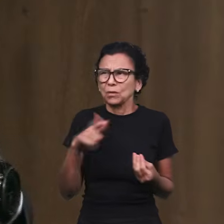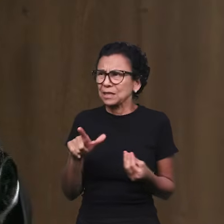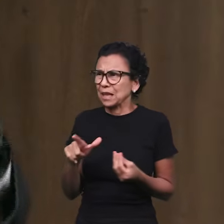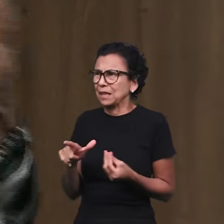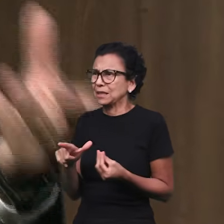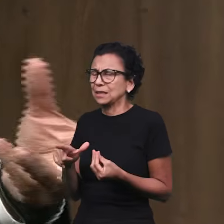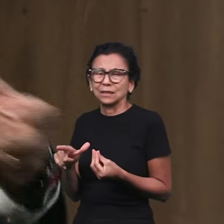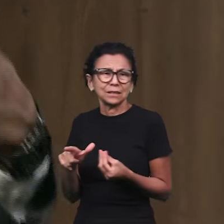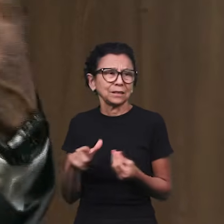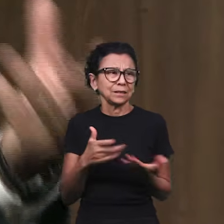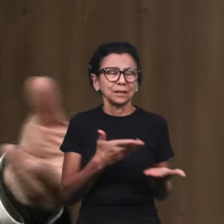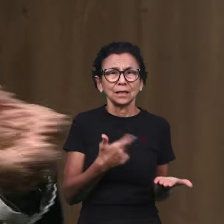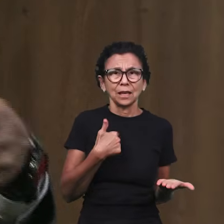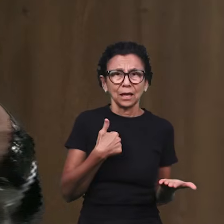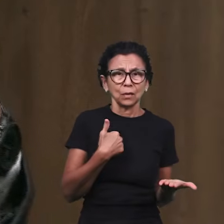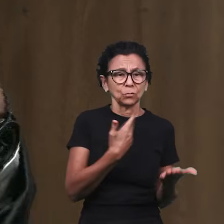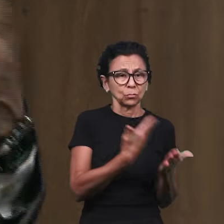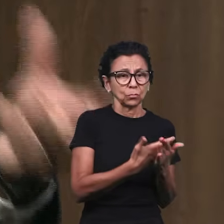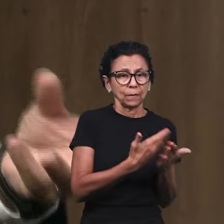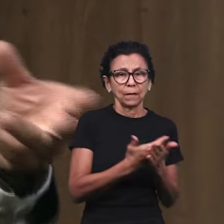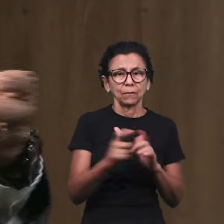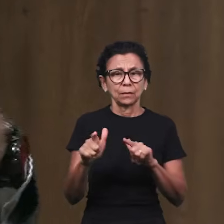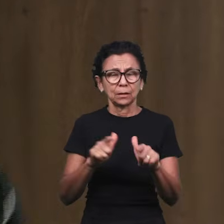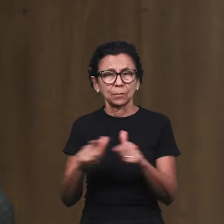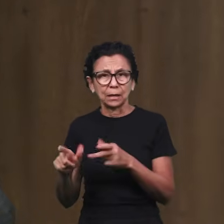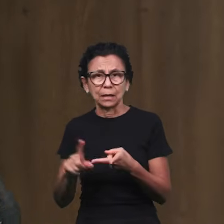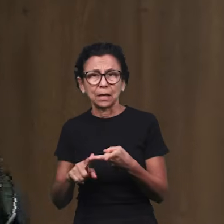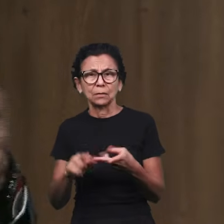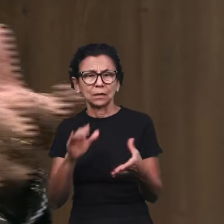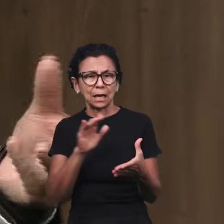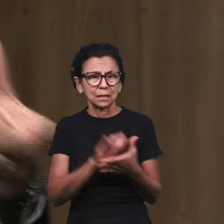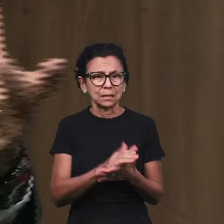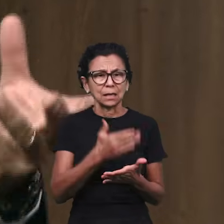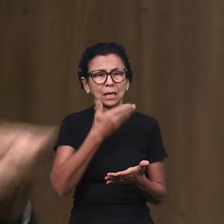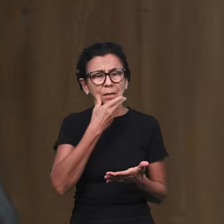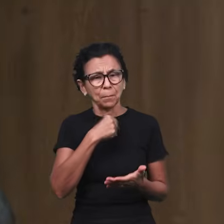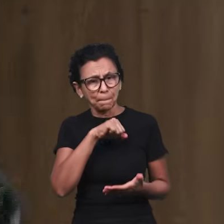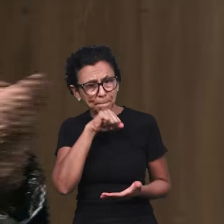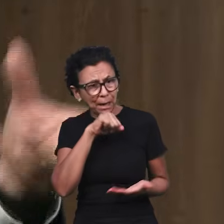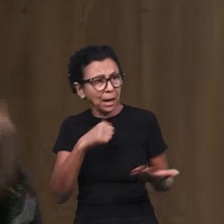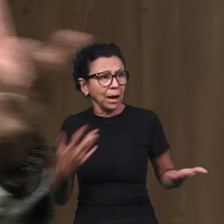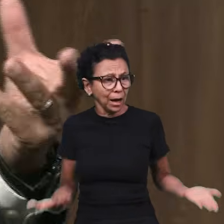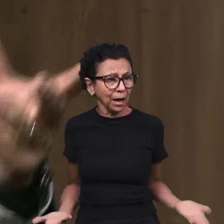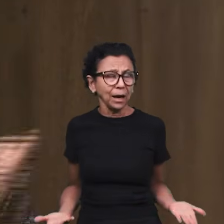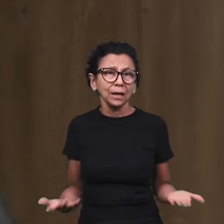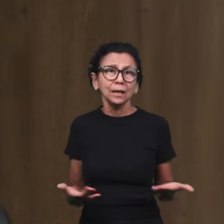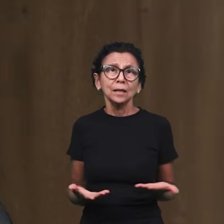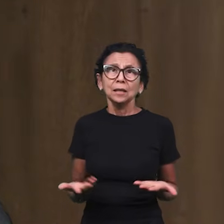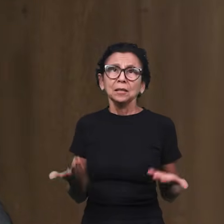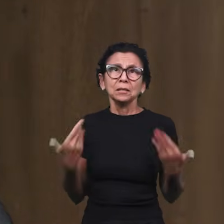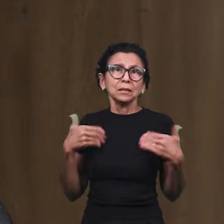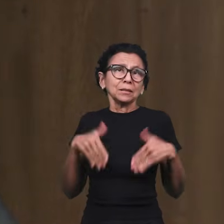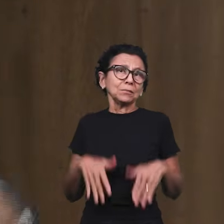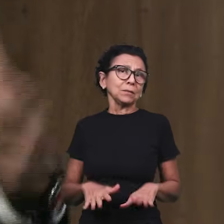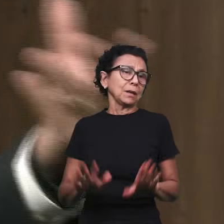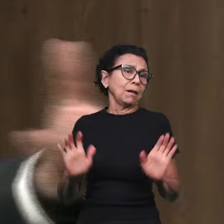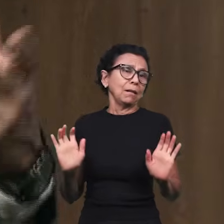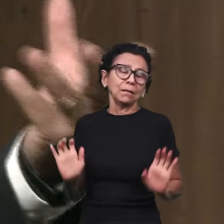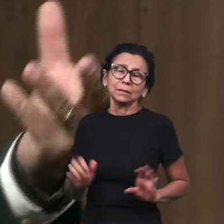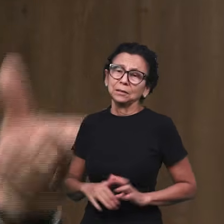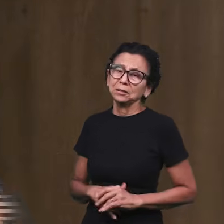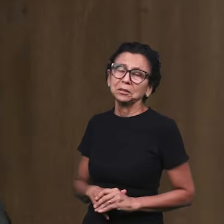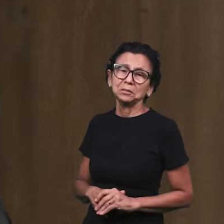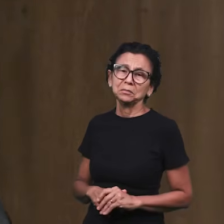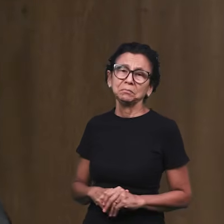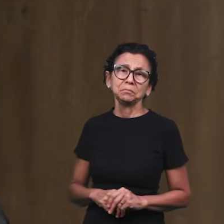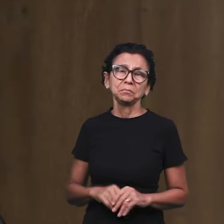eu estudava, trabalhava, era pai, e tudo aquilo para mim era uma coisa muito natural, e eu